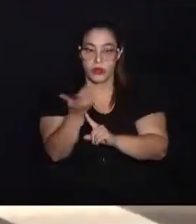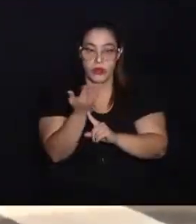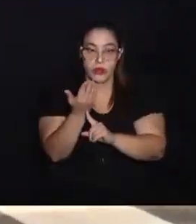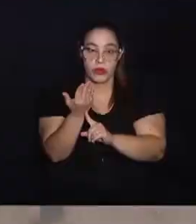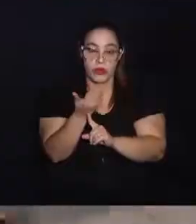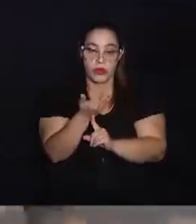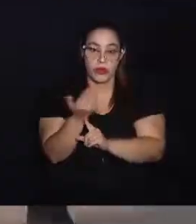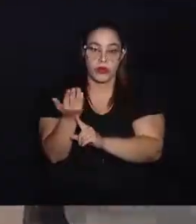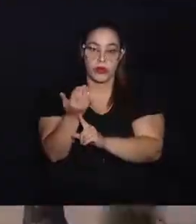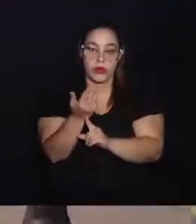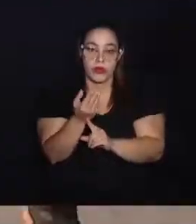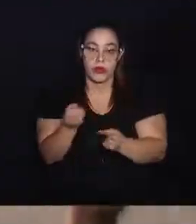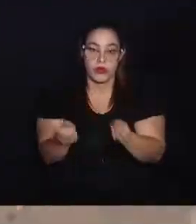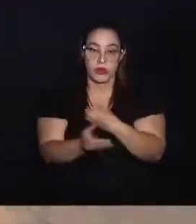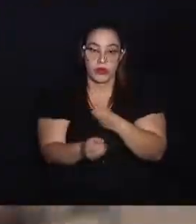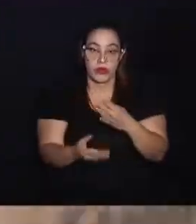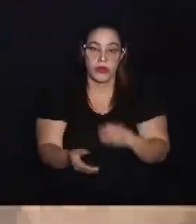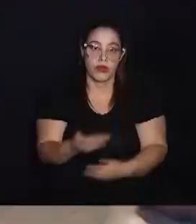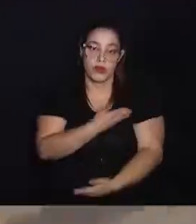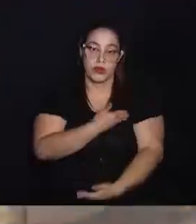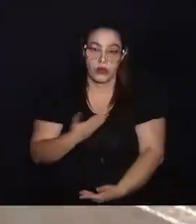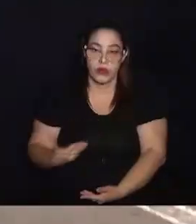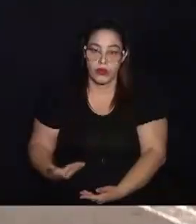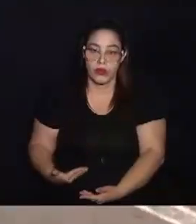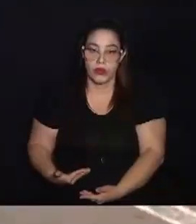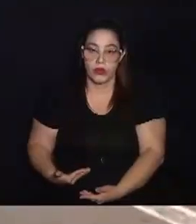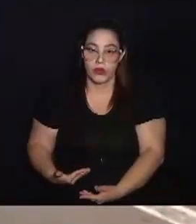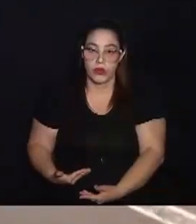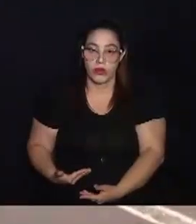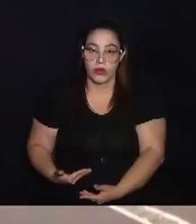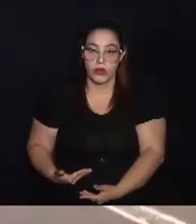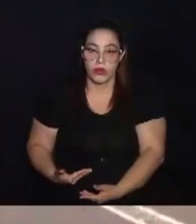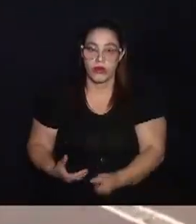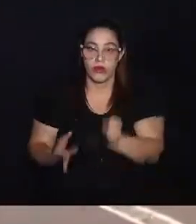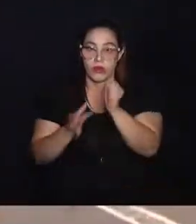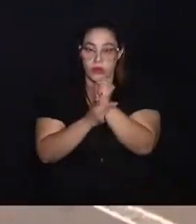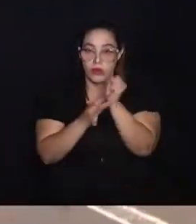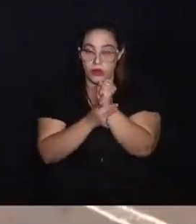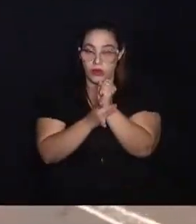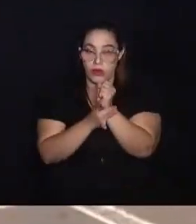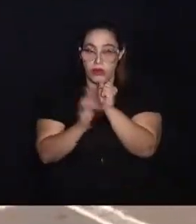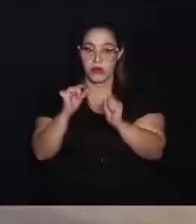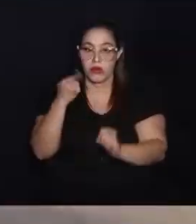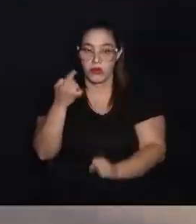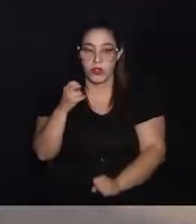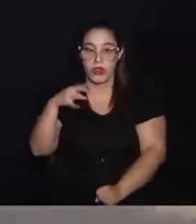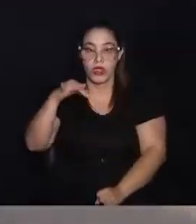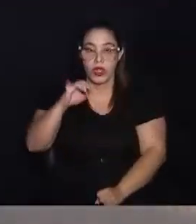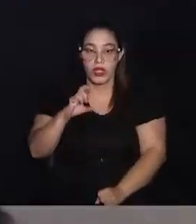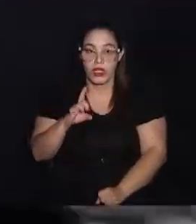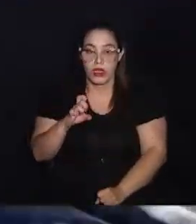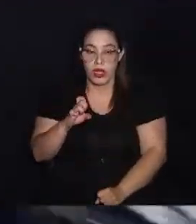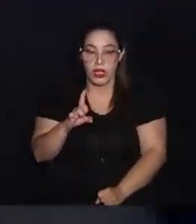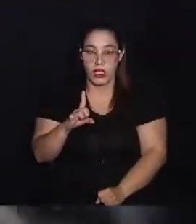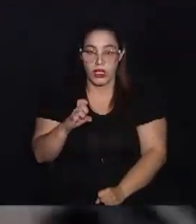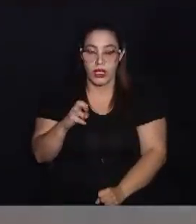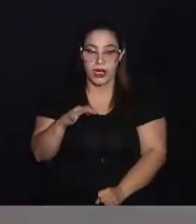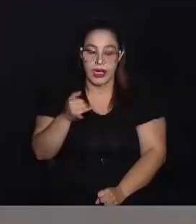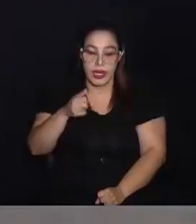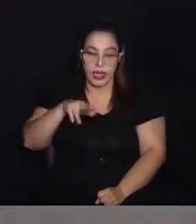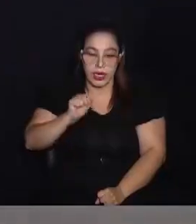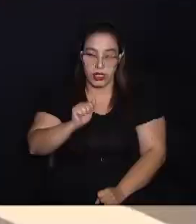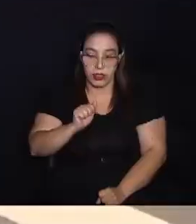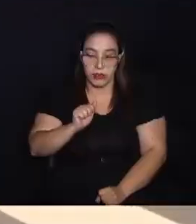Inovação, Serviços Públicos e Cooperação nos Assuntos de Segurança Pública, além da INDEC, CETEC, SANASA